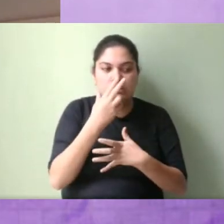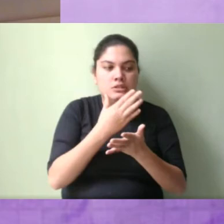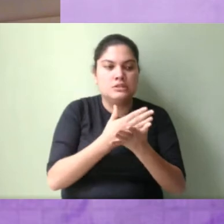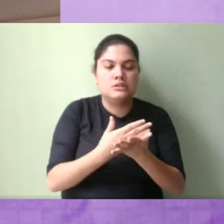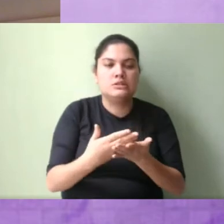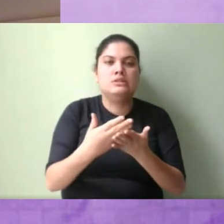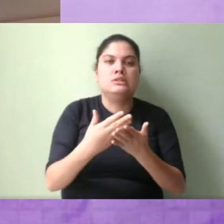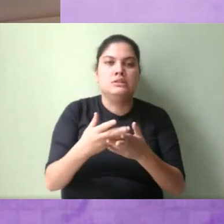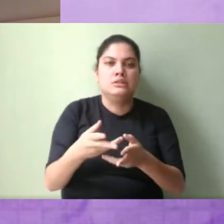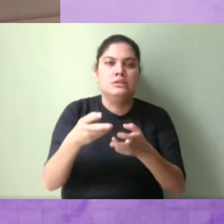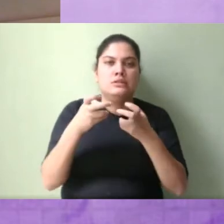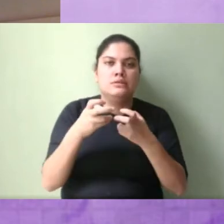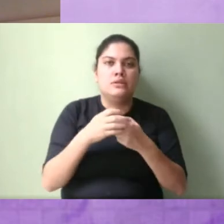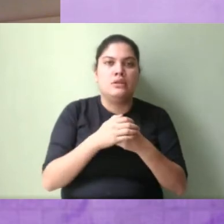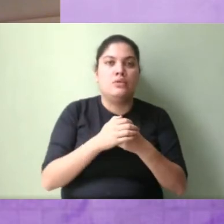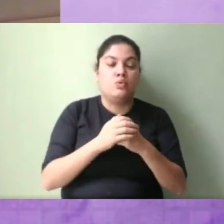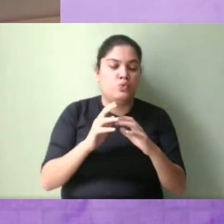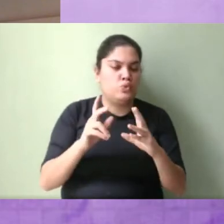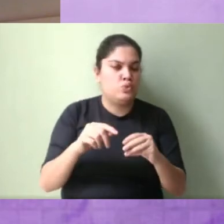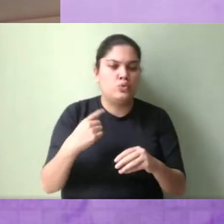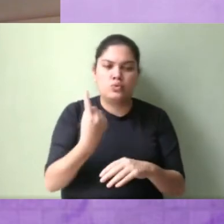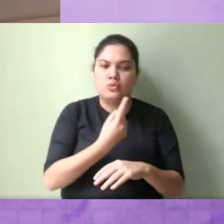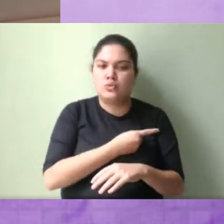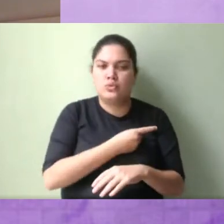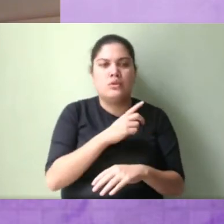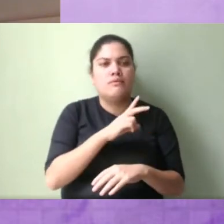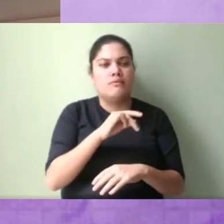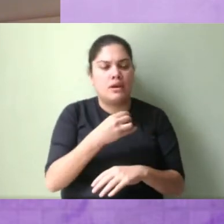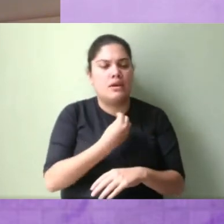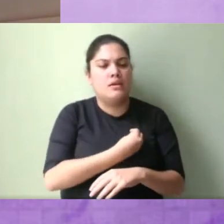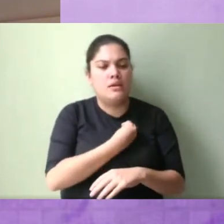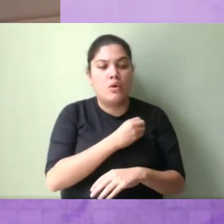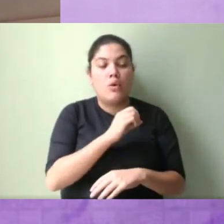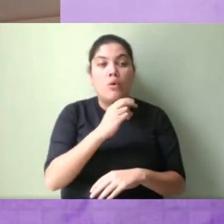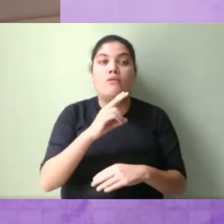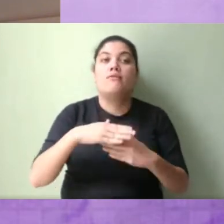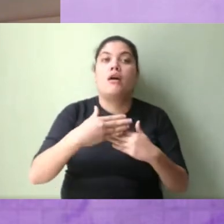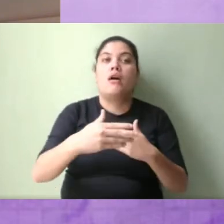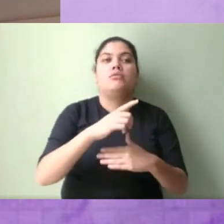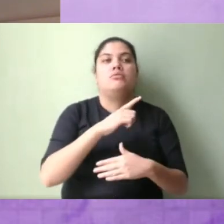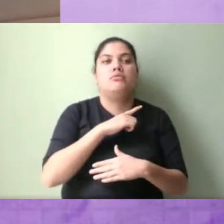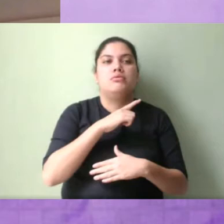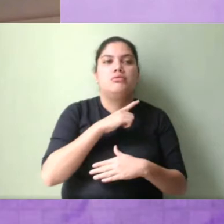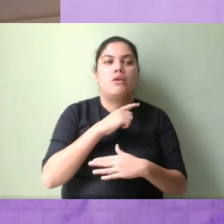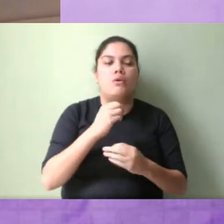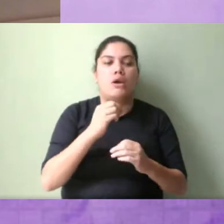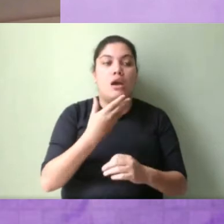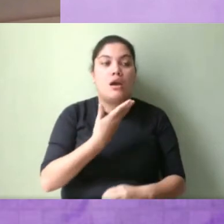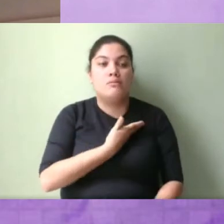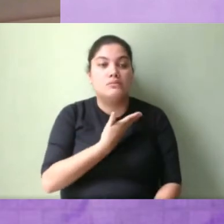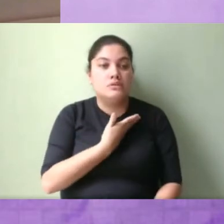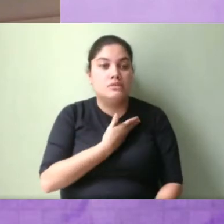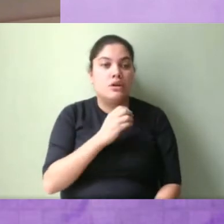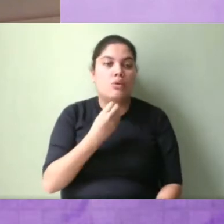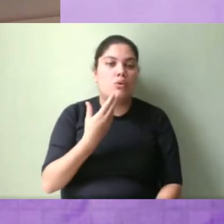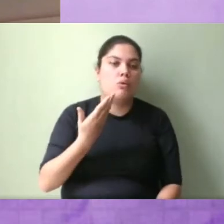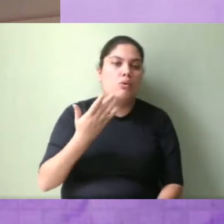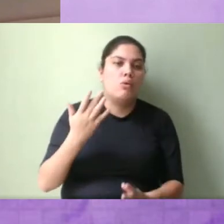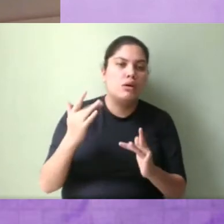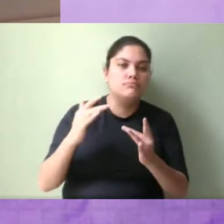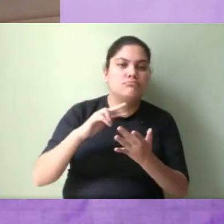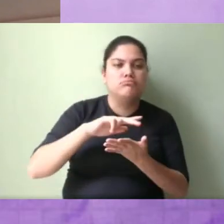que a gente volte a nossa atenção para a nossa intuição. Desde o começo, a gente sabe que tem uma coisa errada. Todas nós aqui, em algum